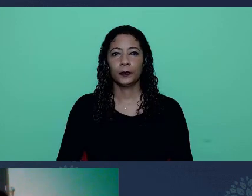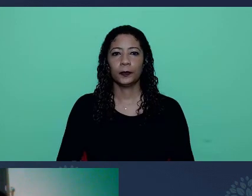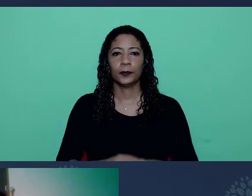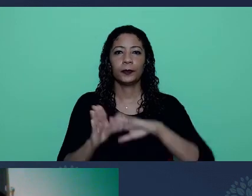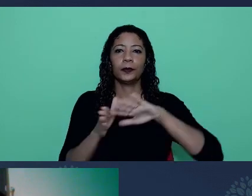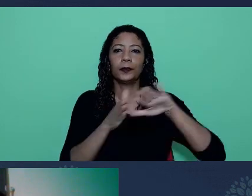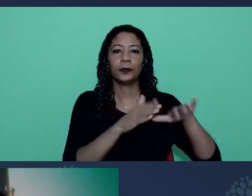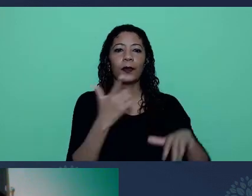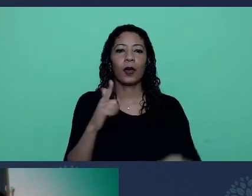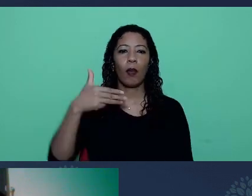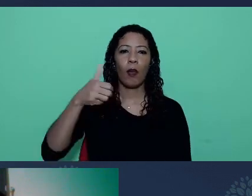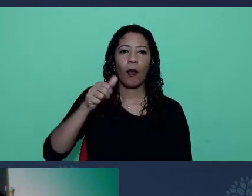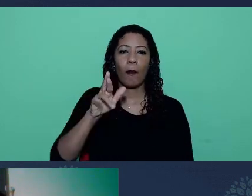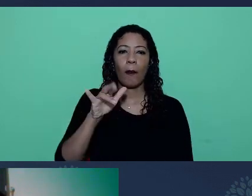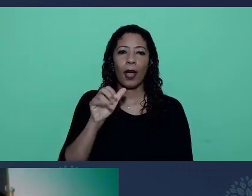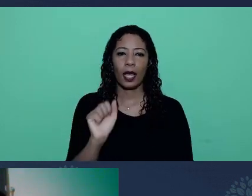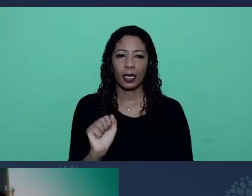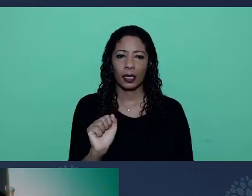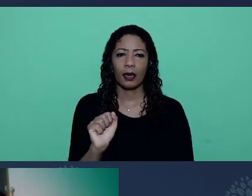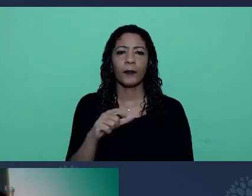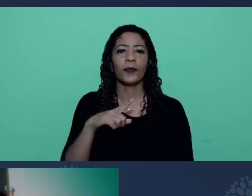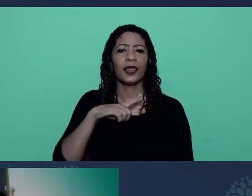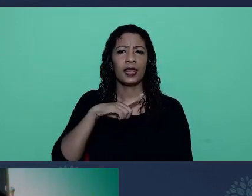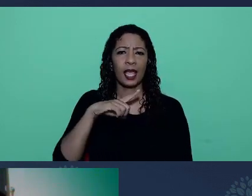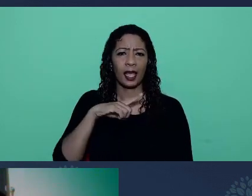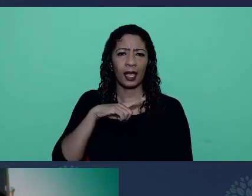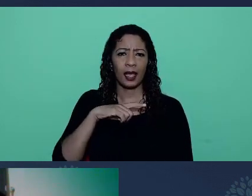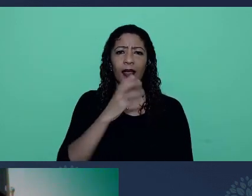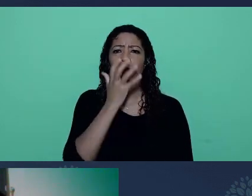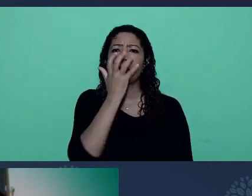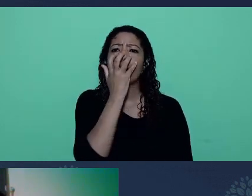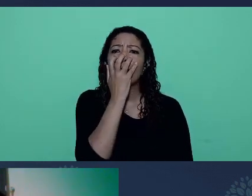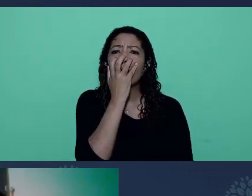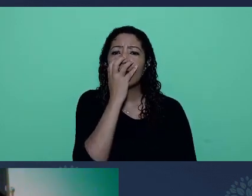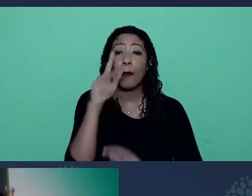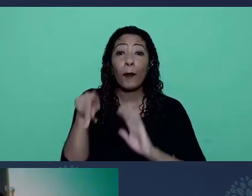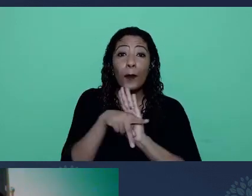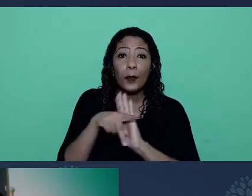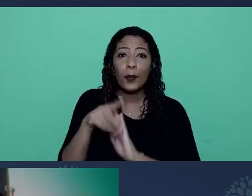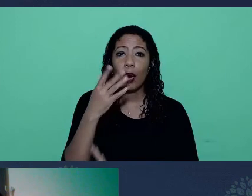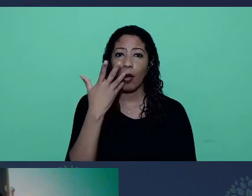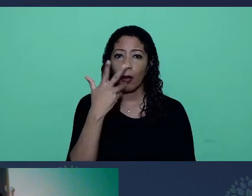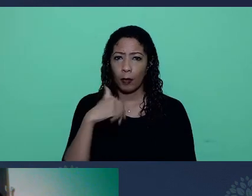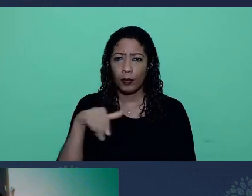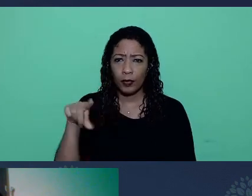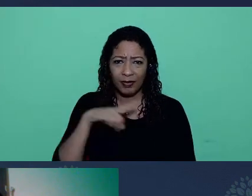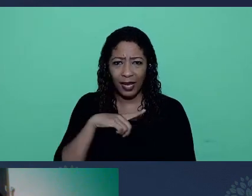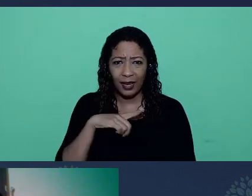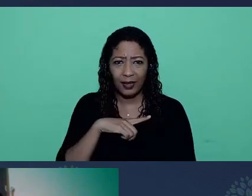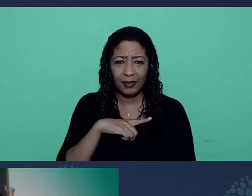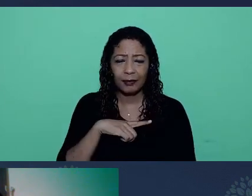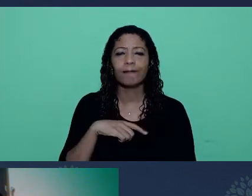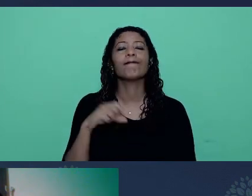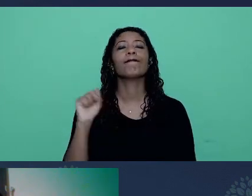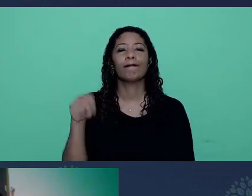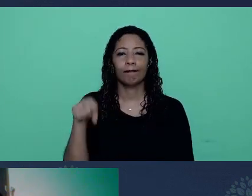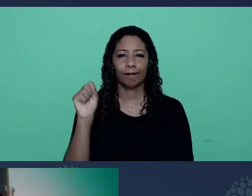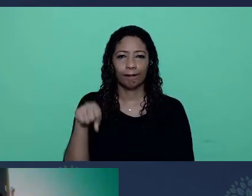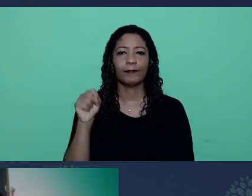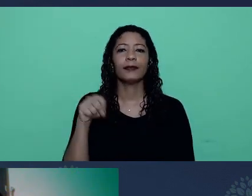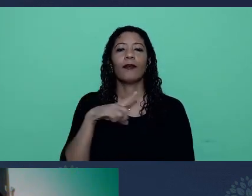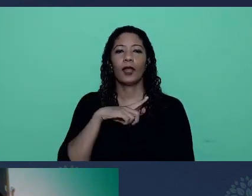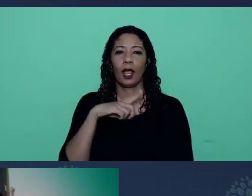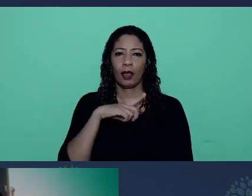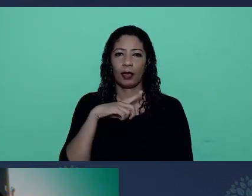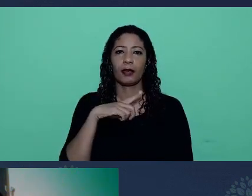Maria Luísa, tem máscara de nebulização infantil? Sim, tem sim, Maria Luísa. Então,